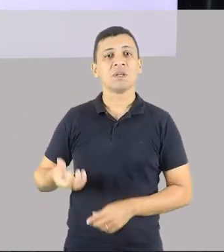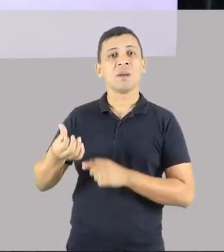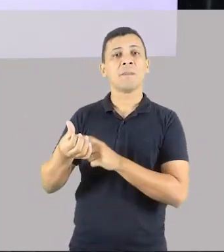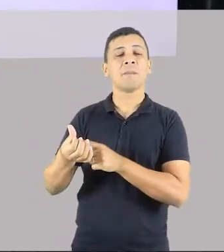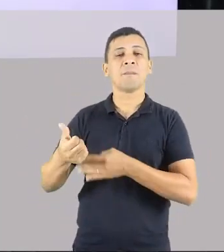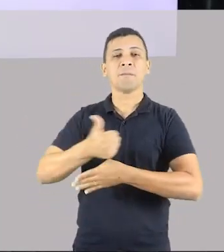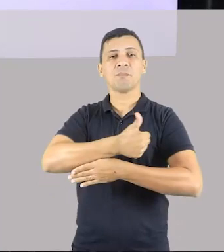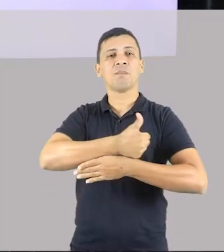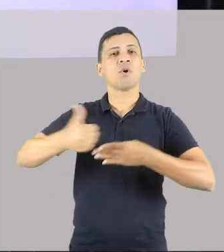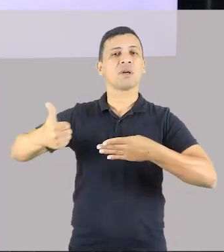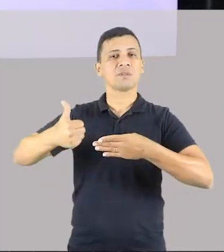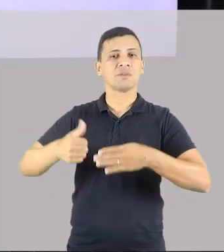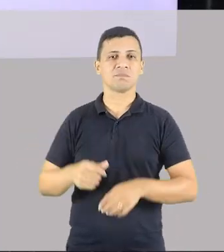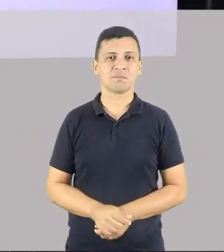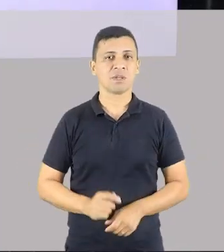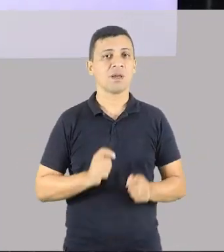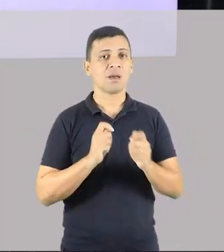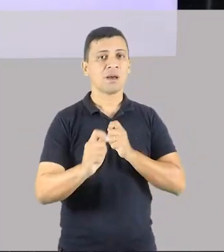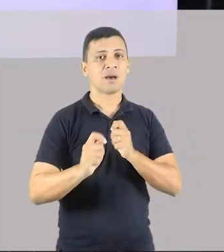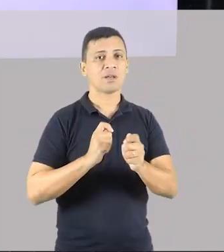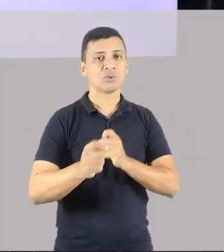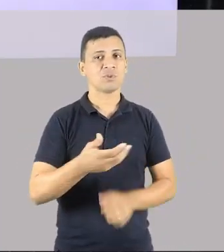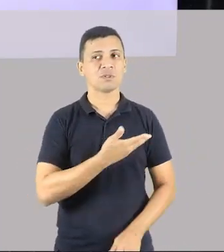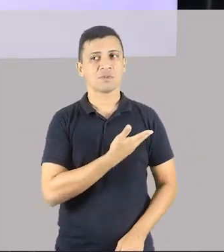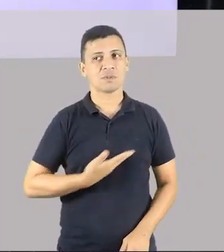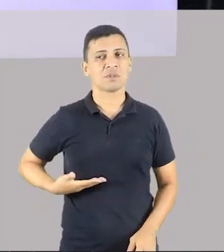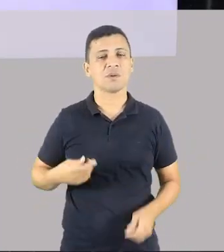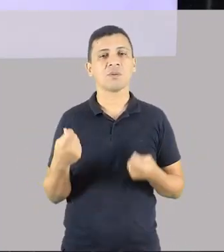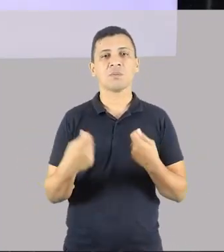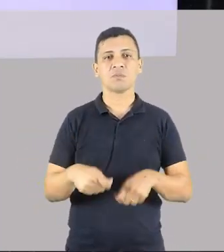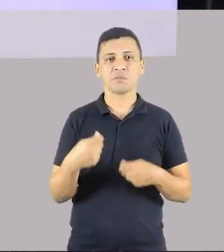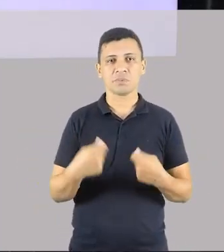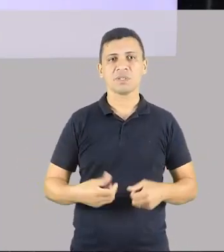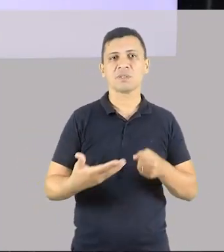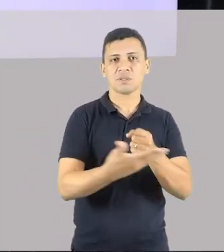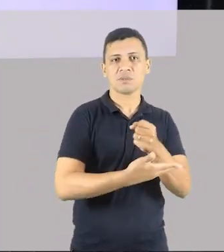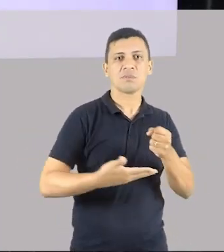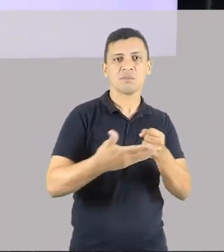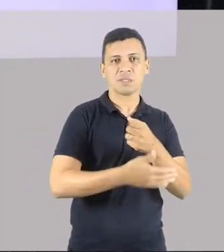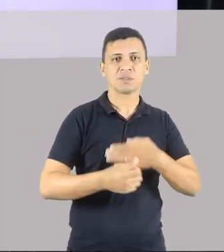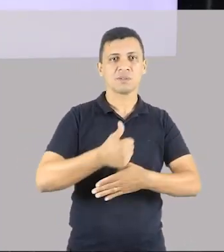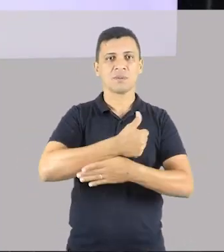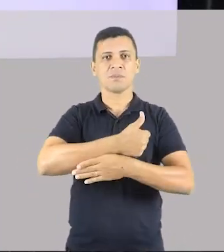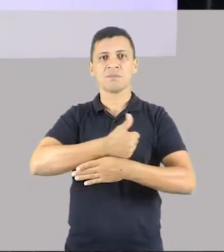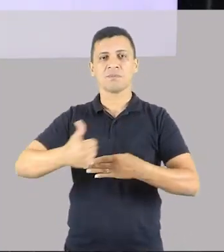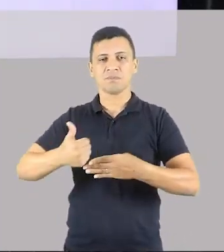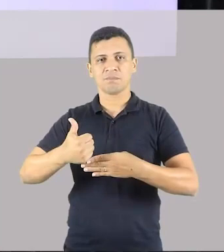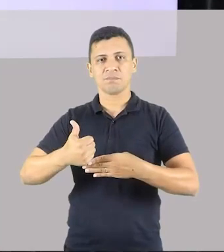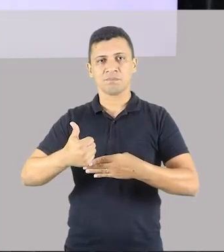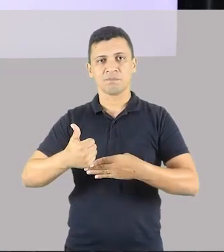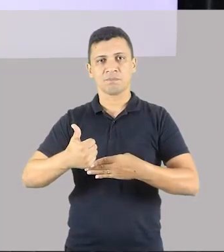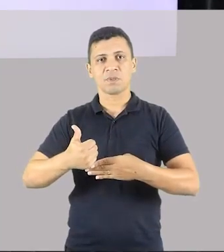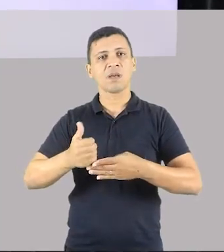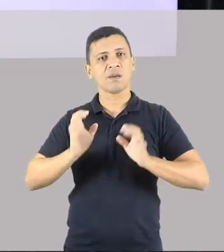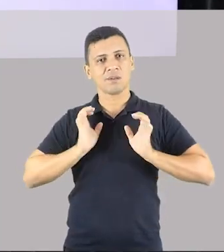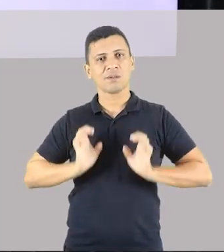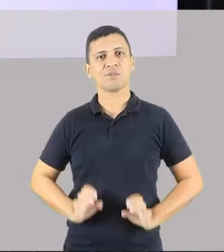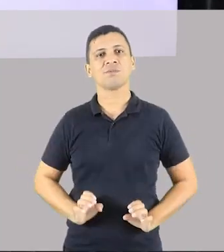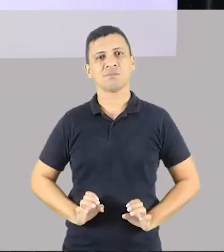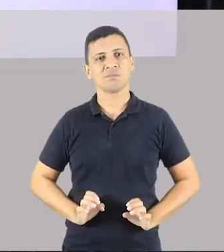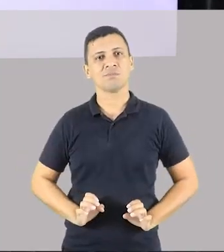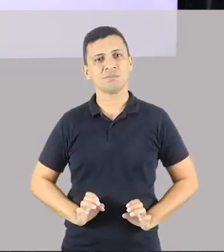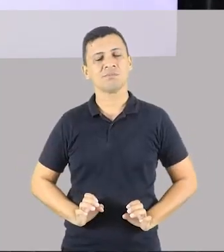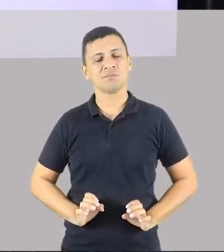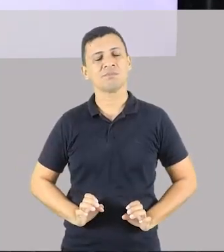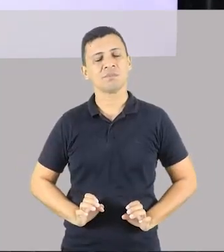Moralidade. A administração pública tem que ser exercida com base na moralidade. Tem que ser exercida com bases éticas,